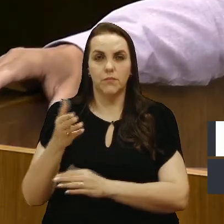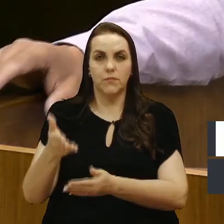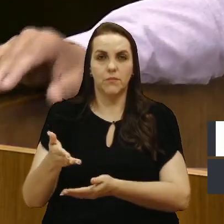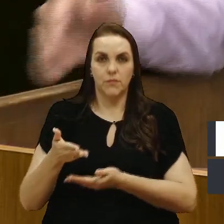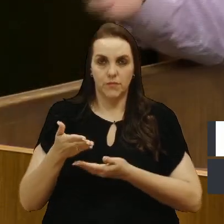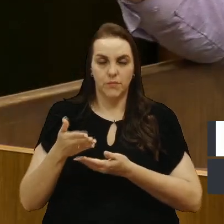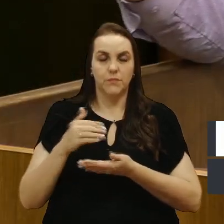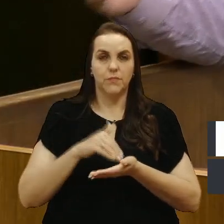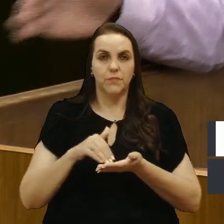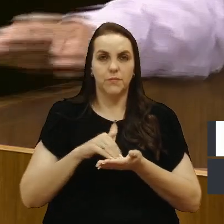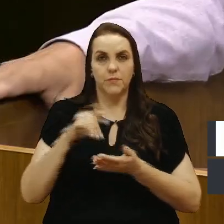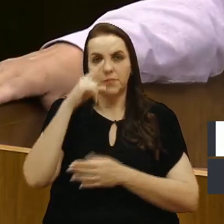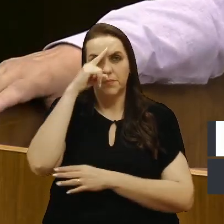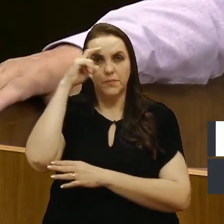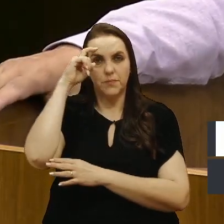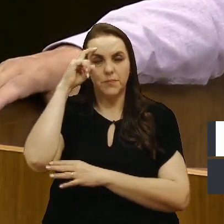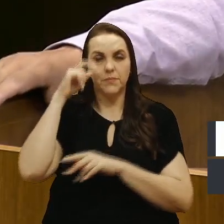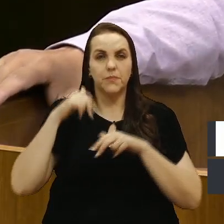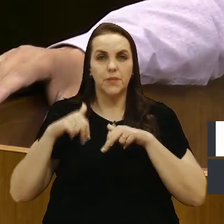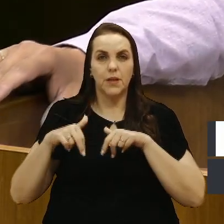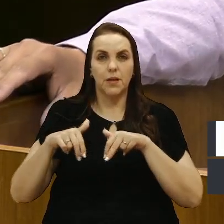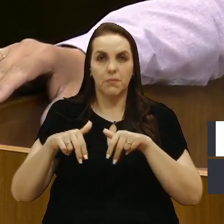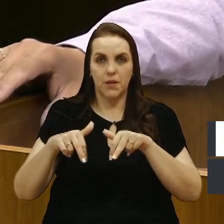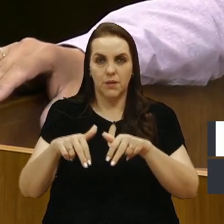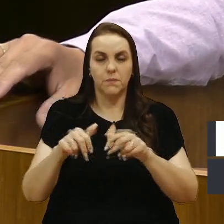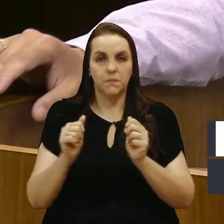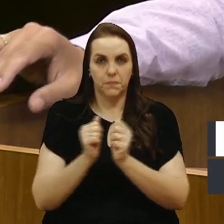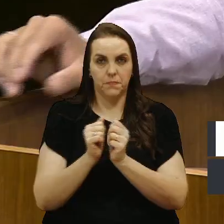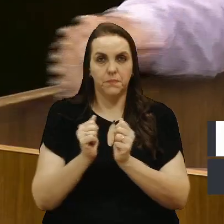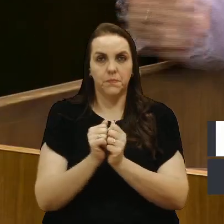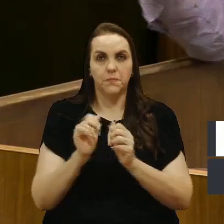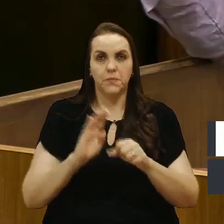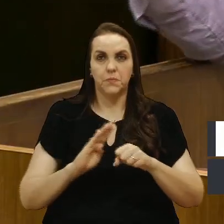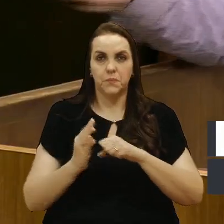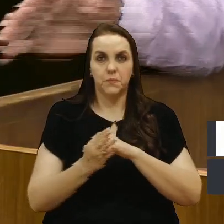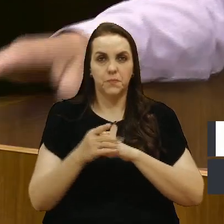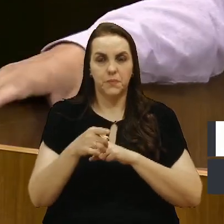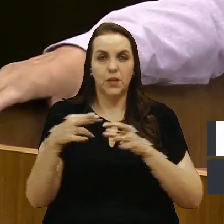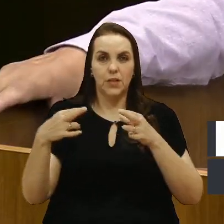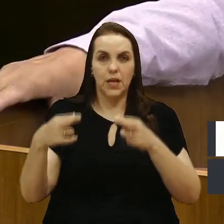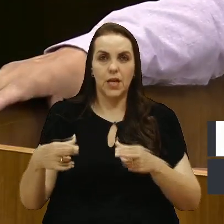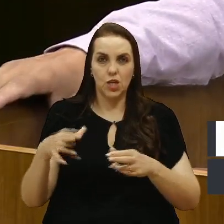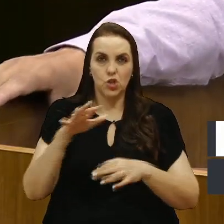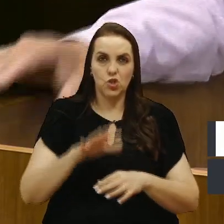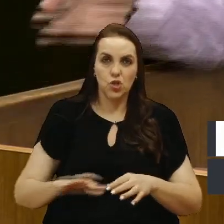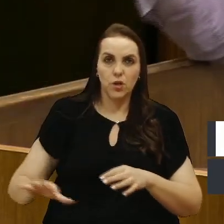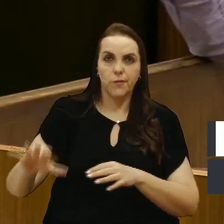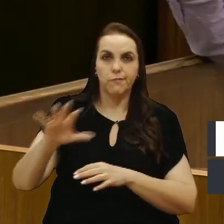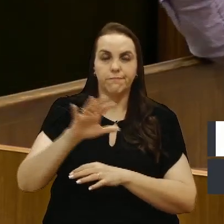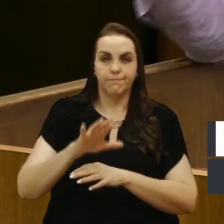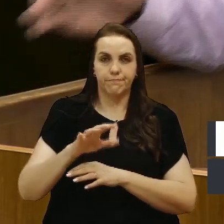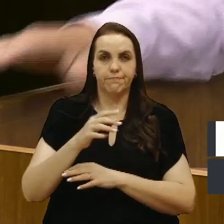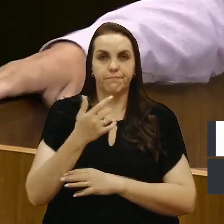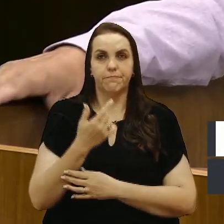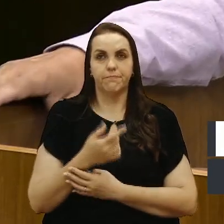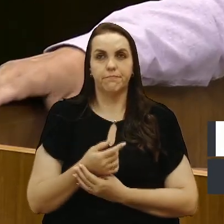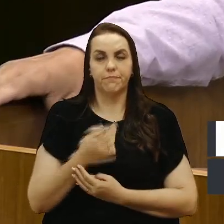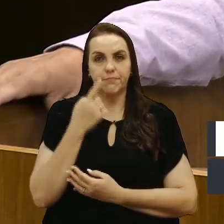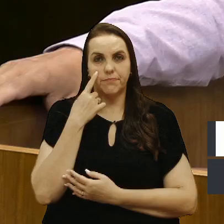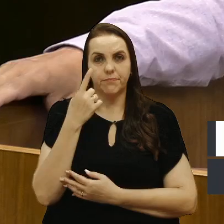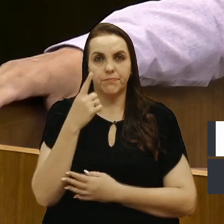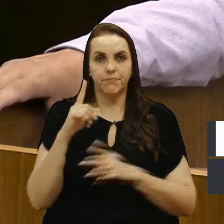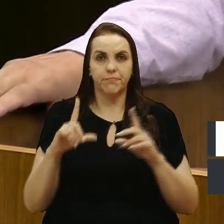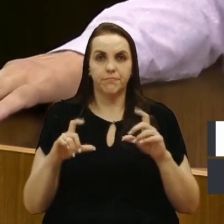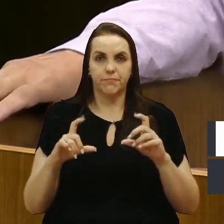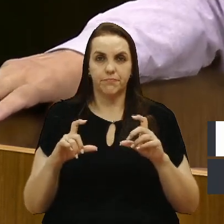secretário Lucas Suzin para a gente dar uma caminhada no bairro Monte Carmelo, na região do Monte Carmelo, ali como vocês estão vendo aqui nas fotos.